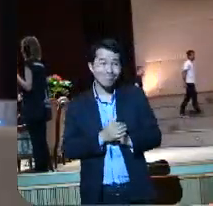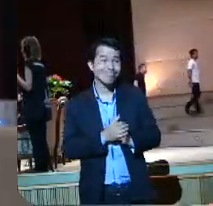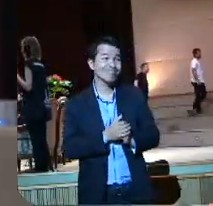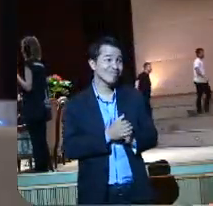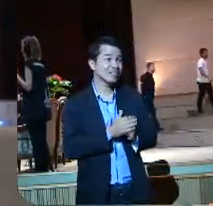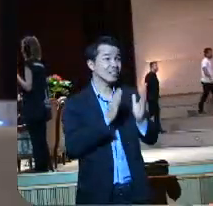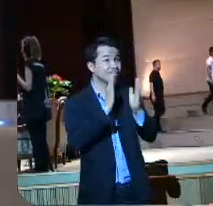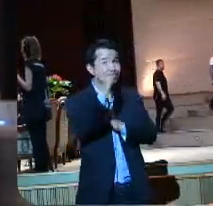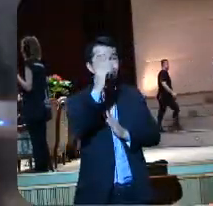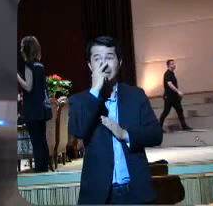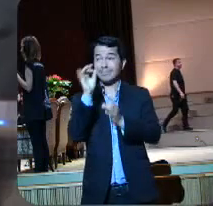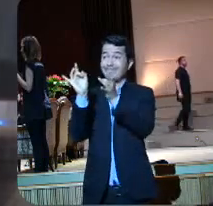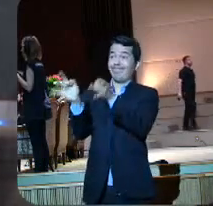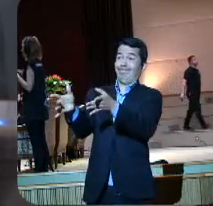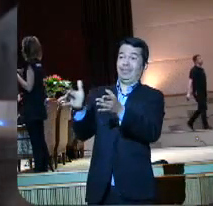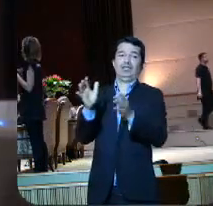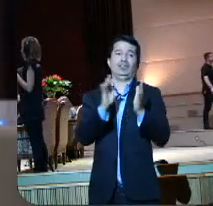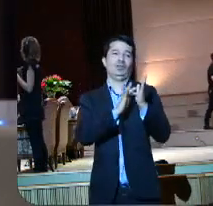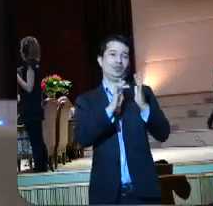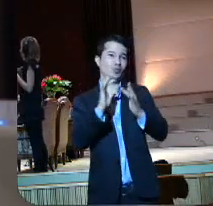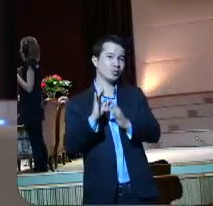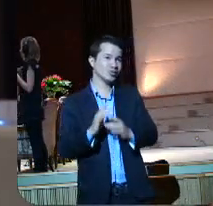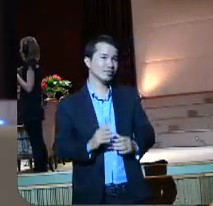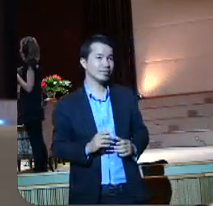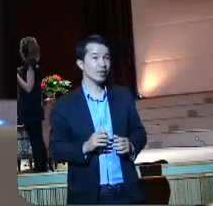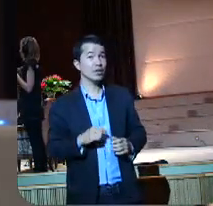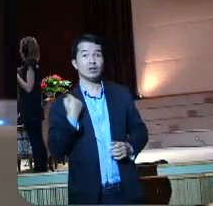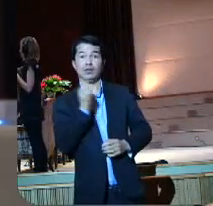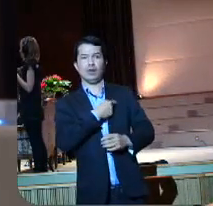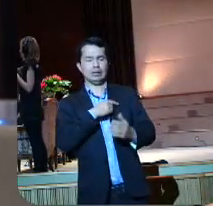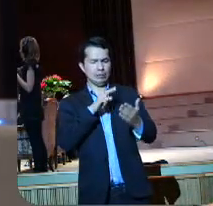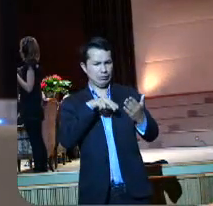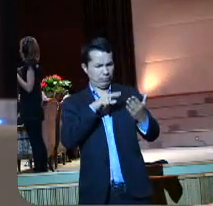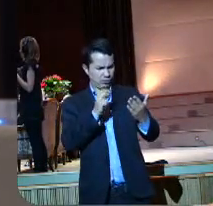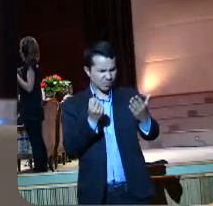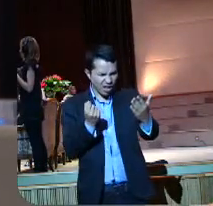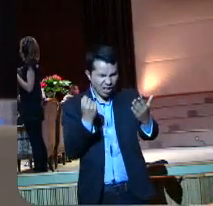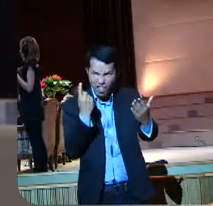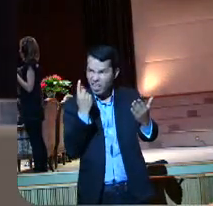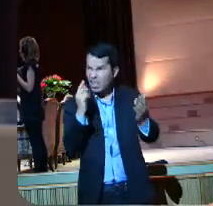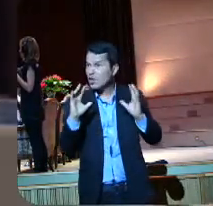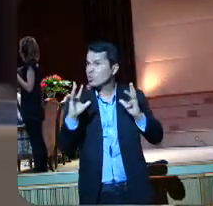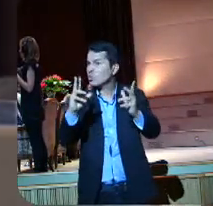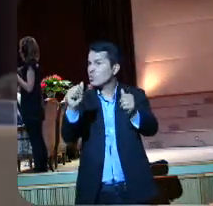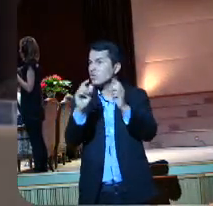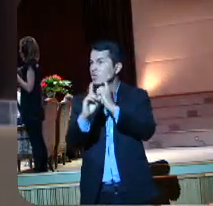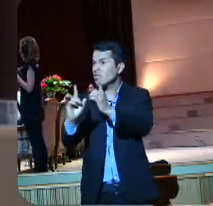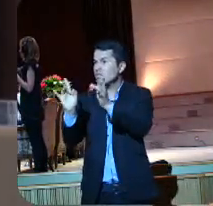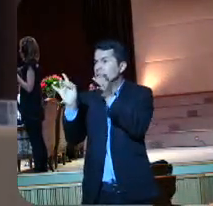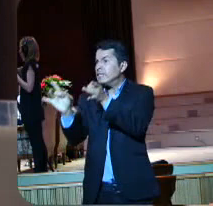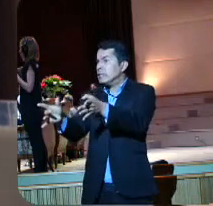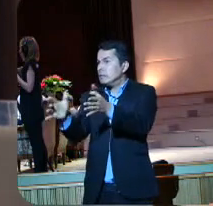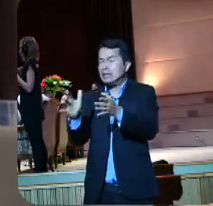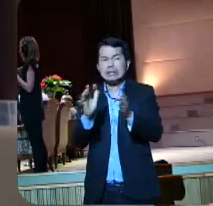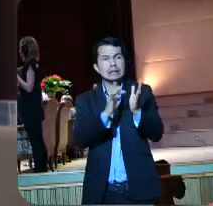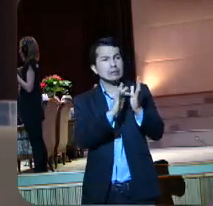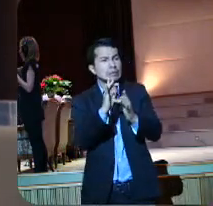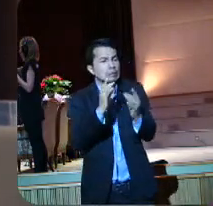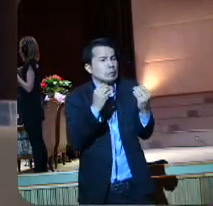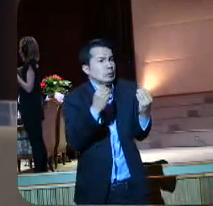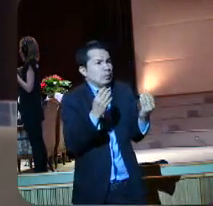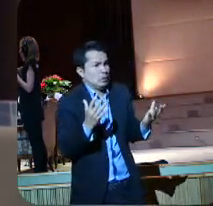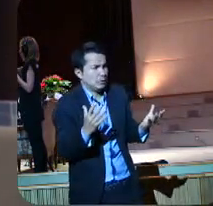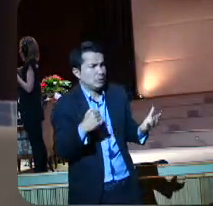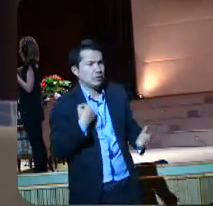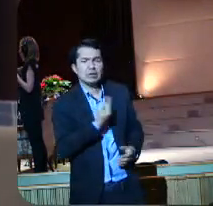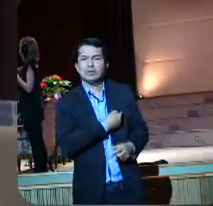e abandoná-lo, né? E a lição que a gente aprendeu com essa palavra, né, com essa